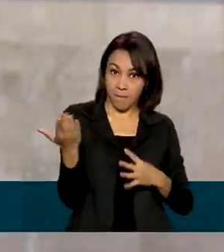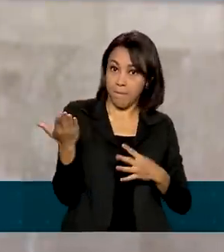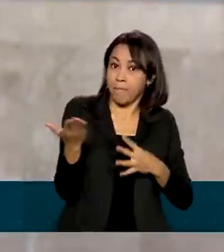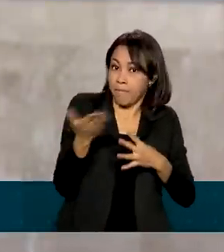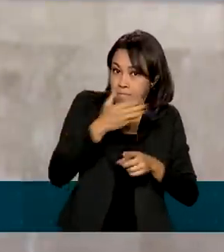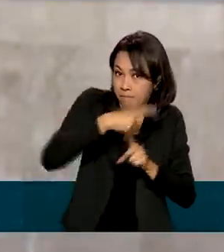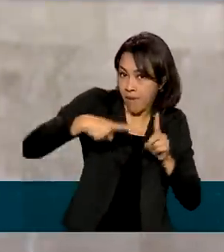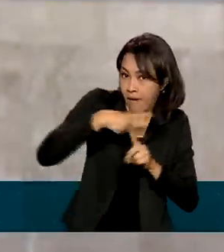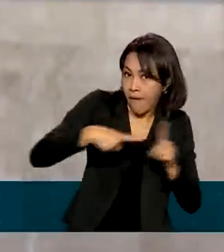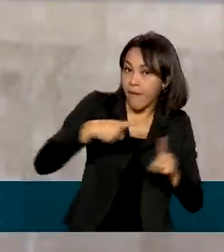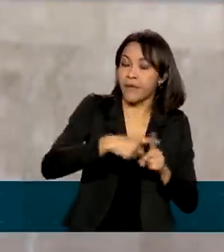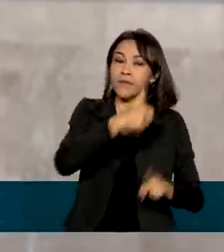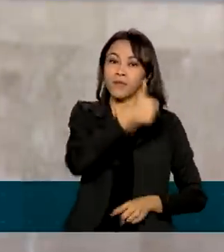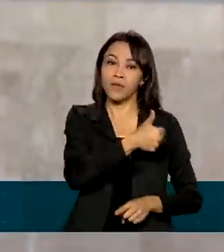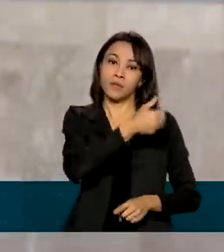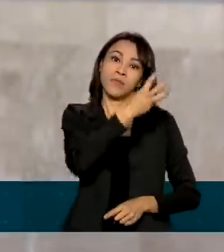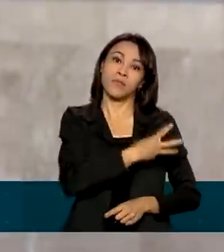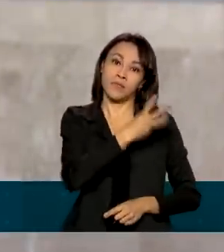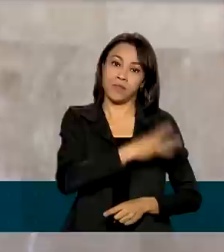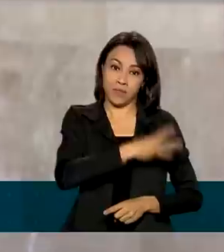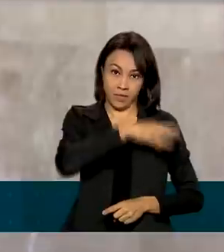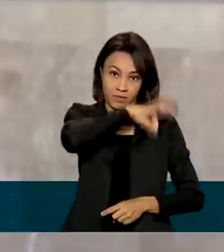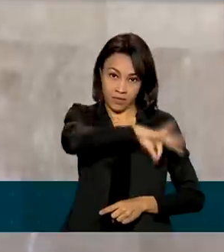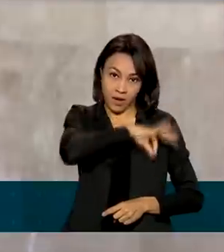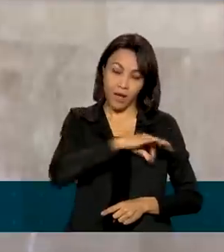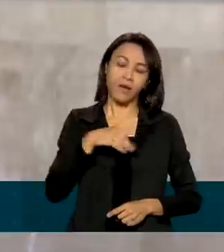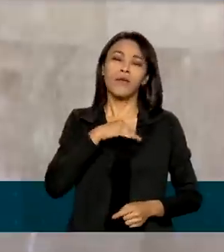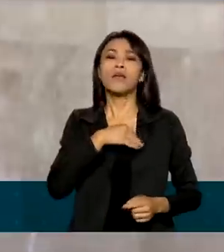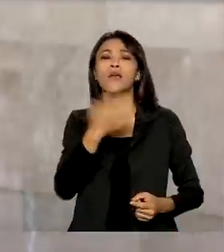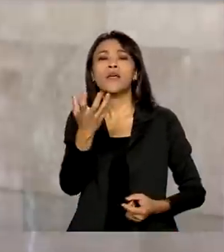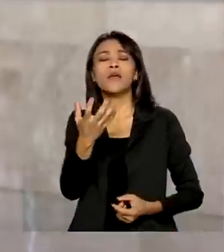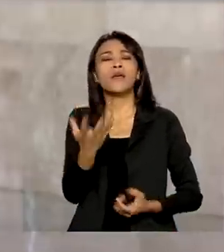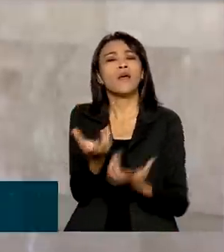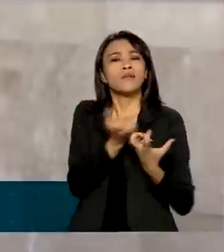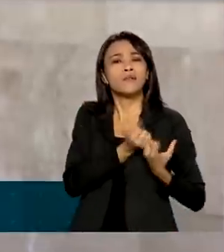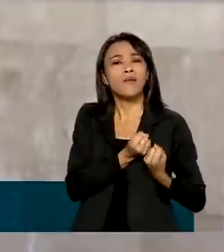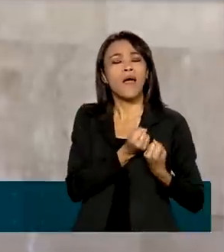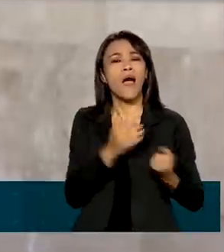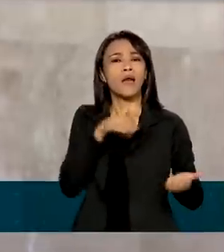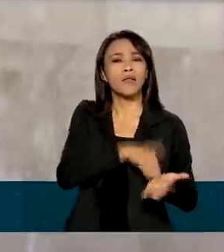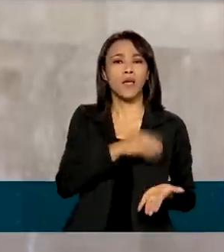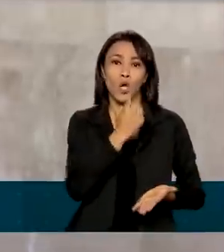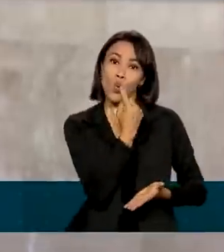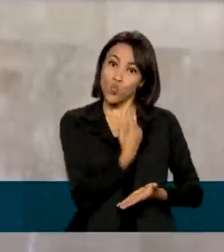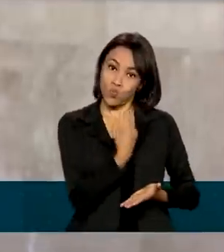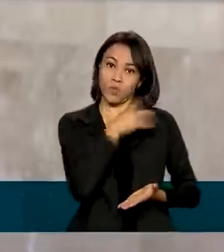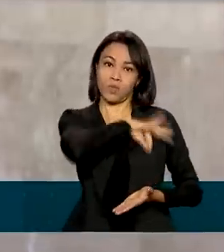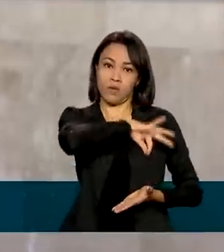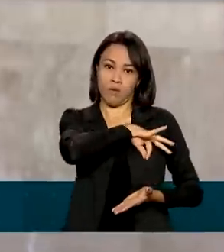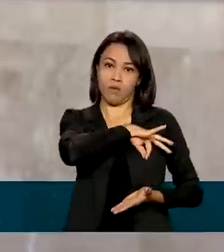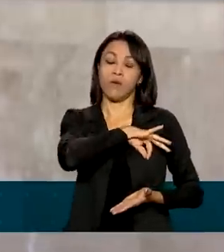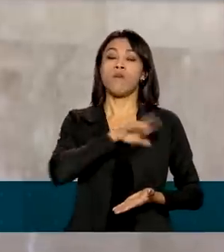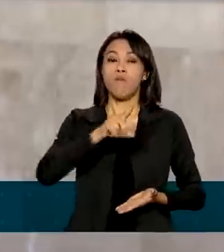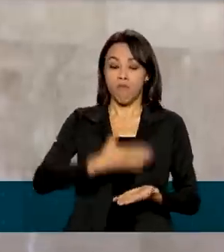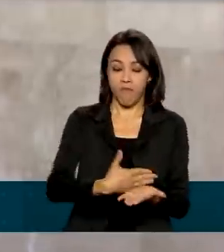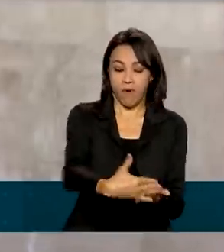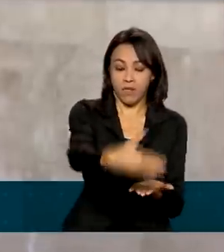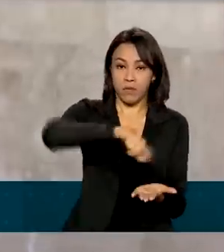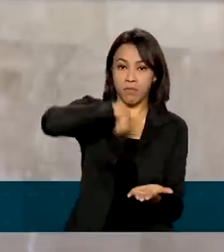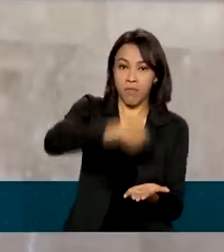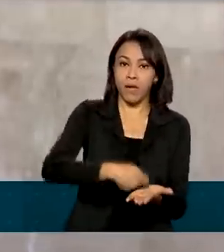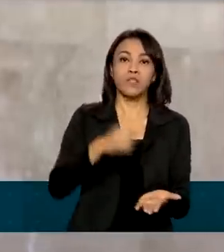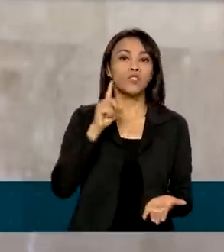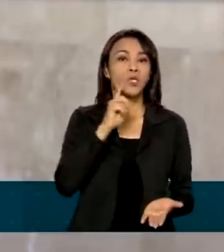do 13º nesta quarta-feira aqueles que ganham até um salário mínimo. E acima disso, o pagamento será feito entre os